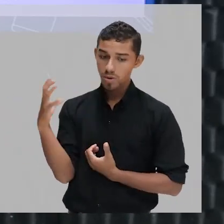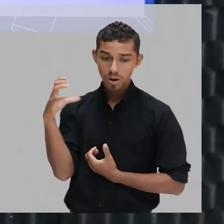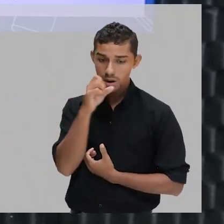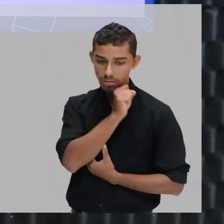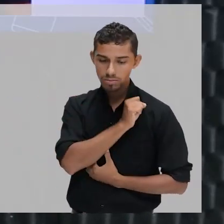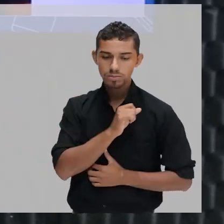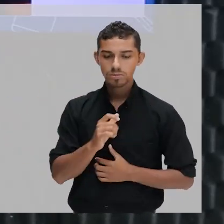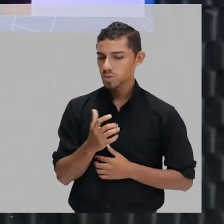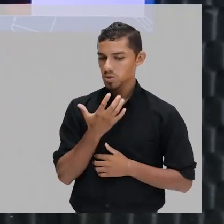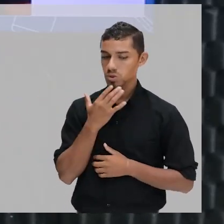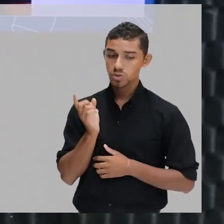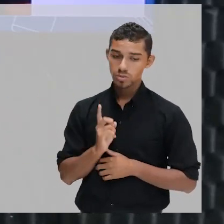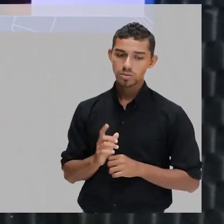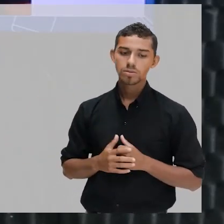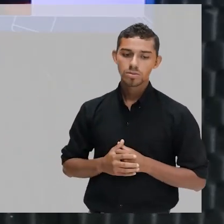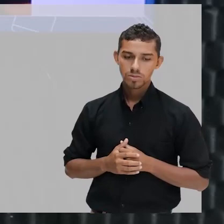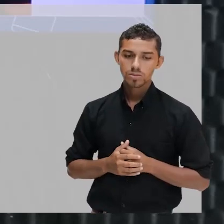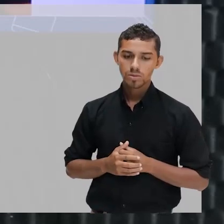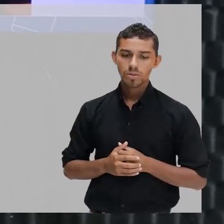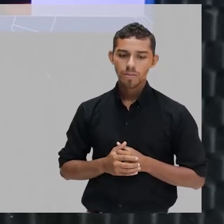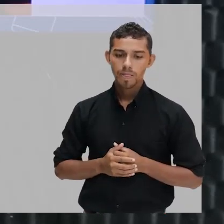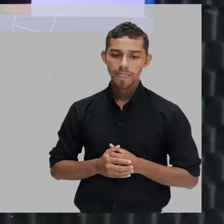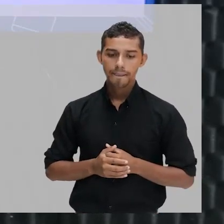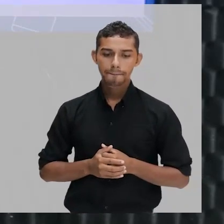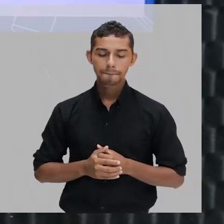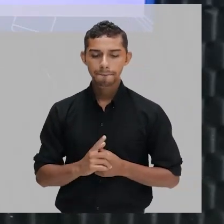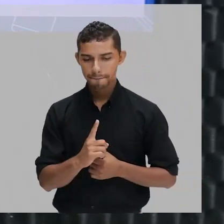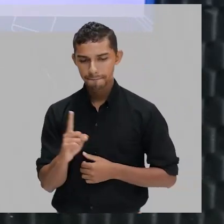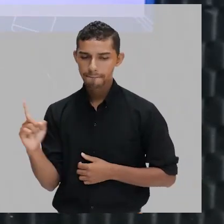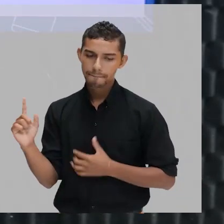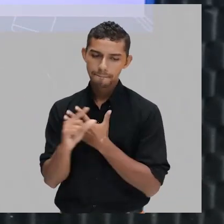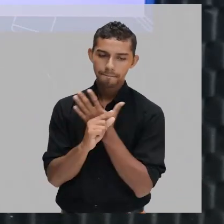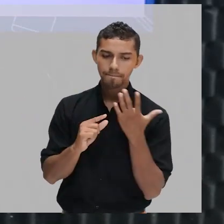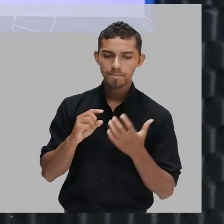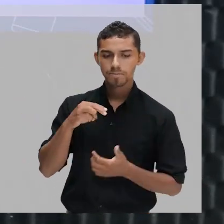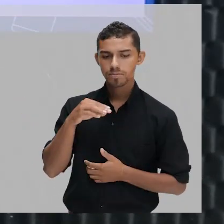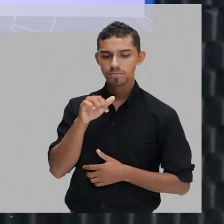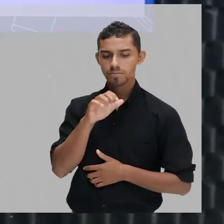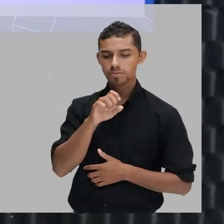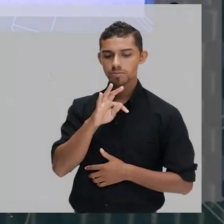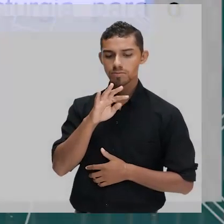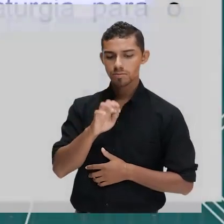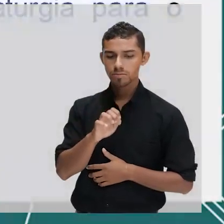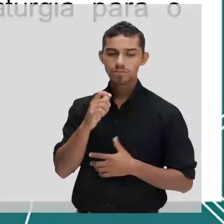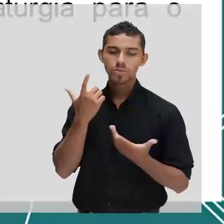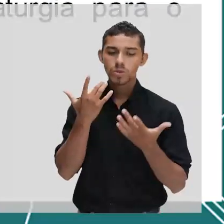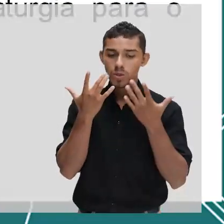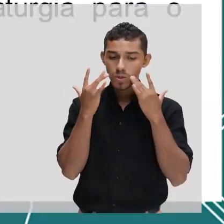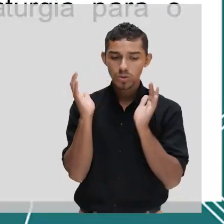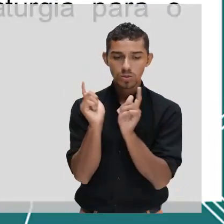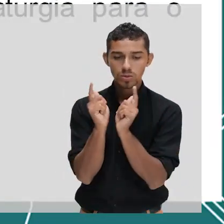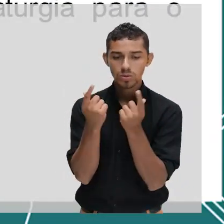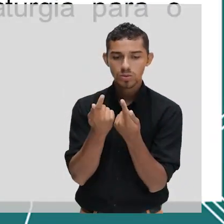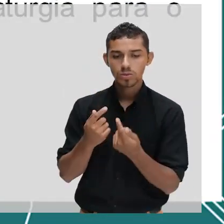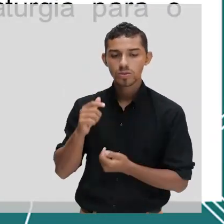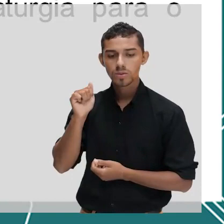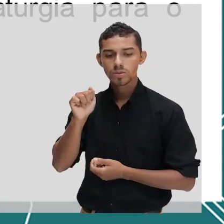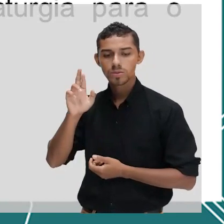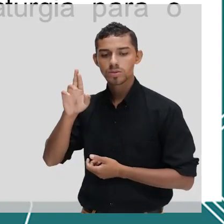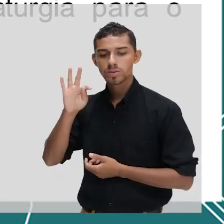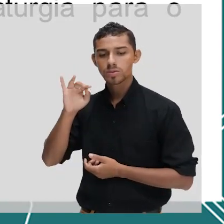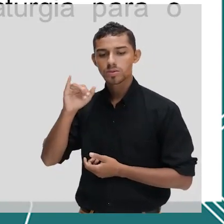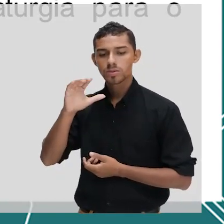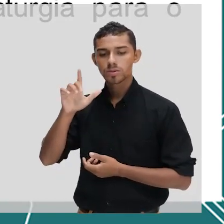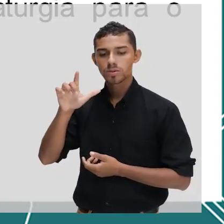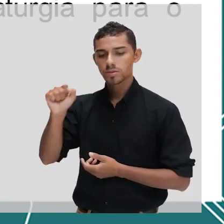rápido, para quem não sabe. São Manuel Bueno Marte. A companhia Articularte é o teatro de bonecos